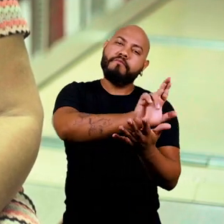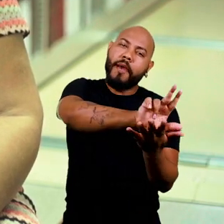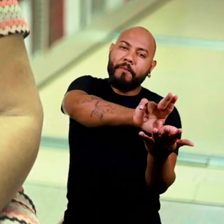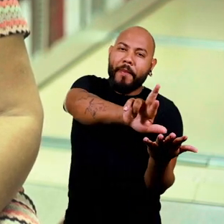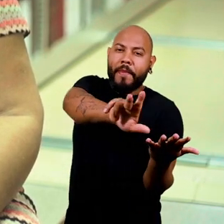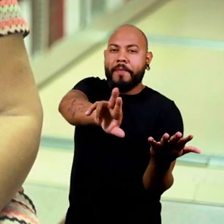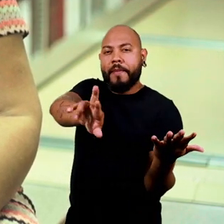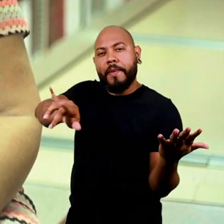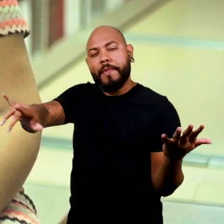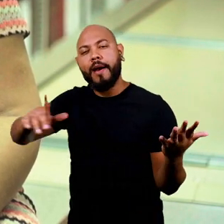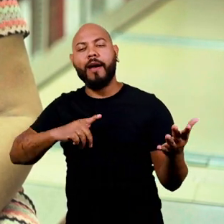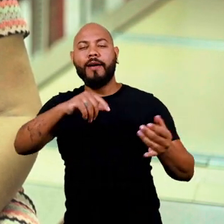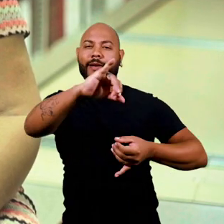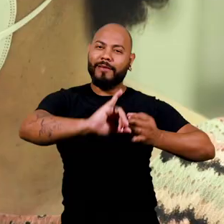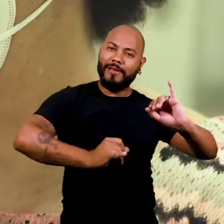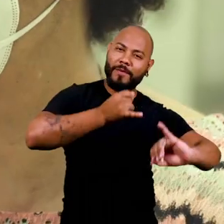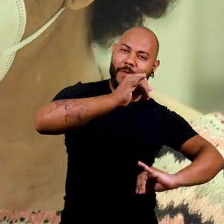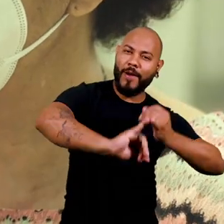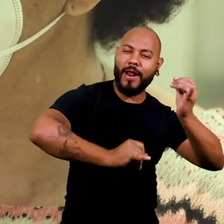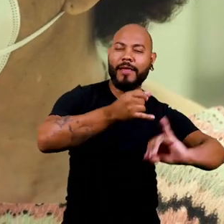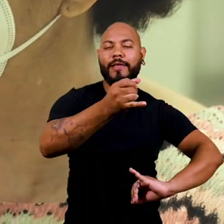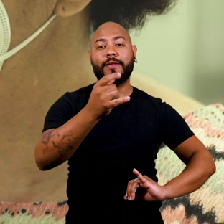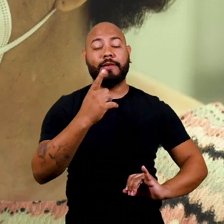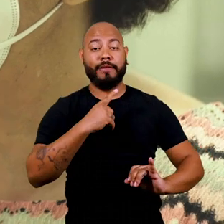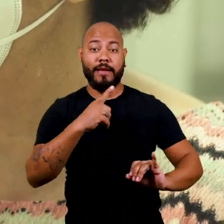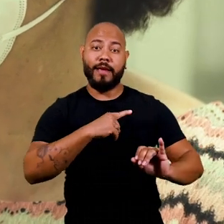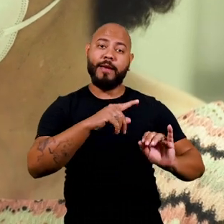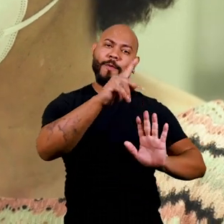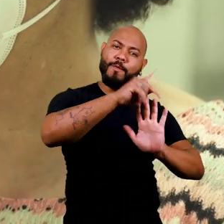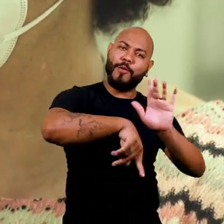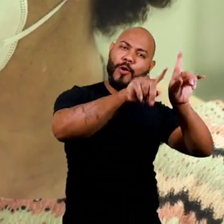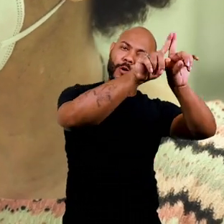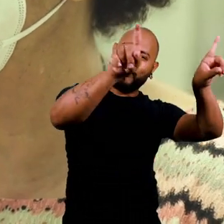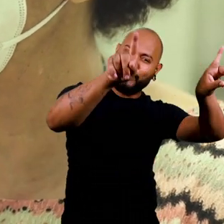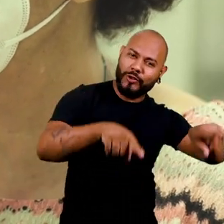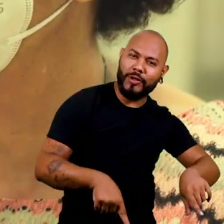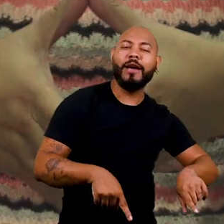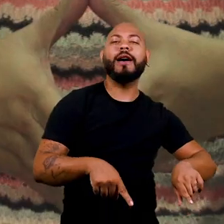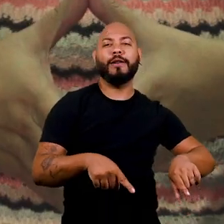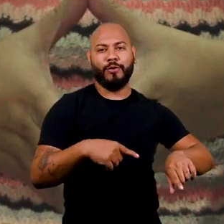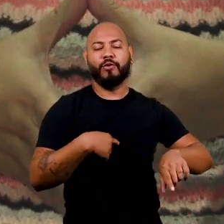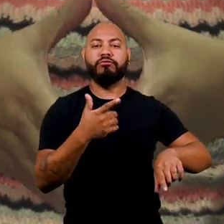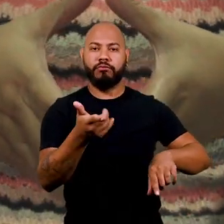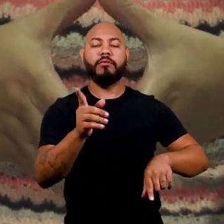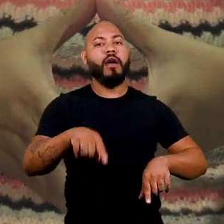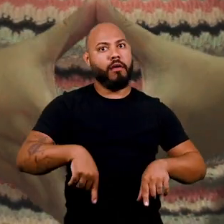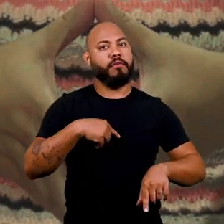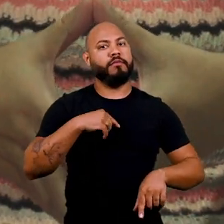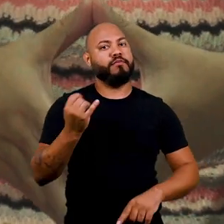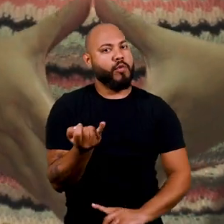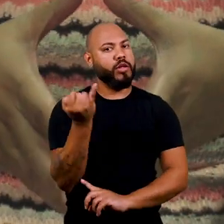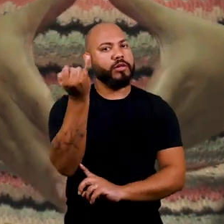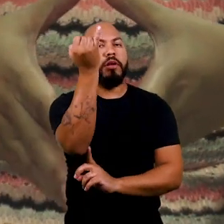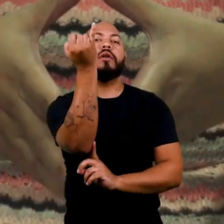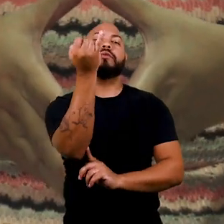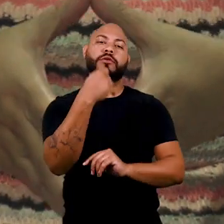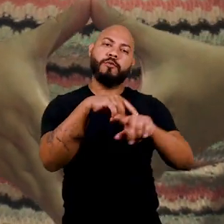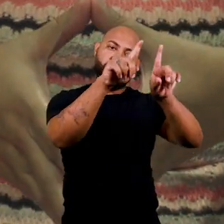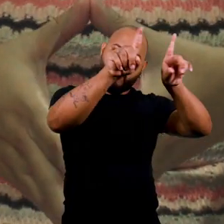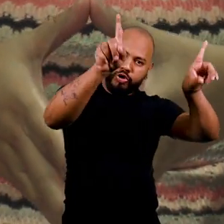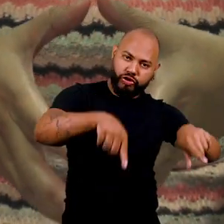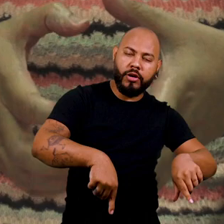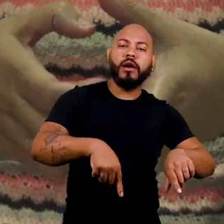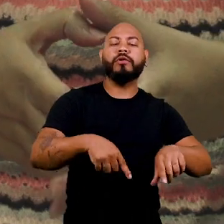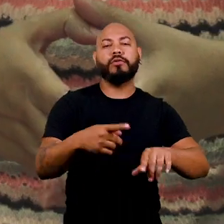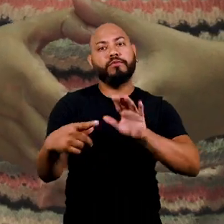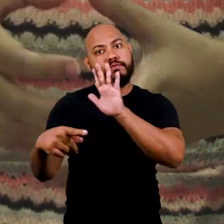diversidade para o laboratório, né? Tem um projeto com a África, países africanos. É importante esse projeto, foi